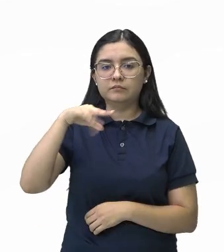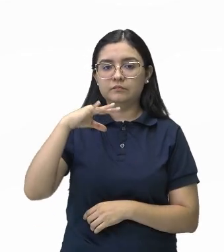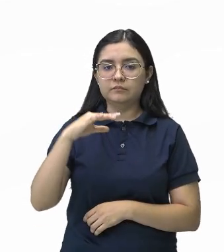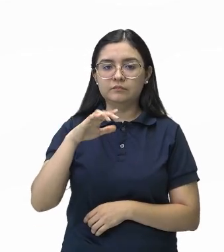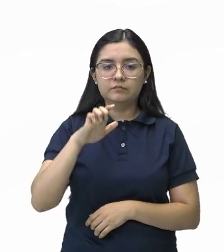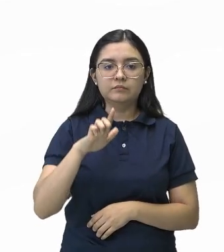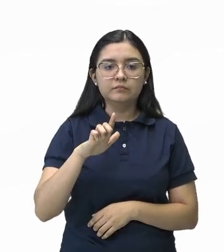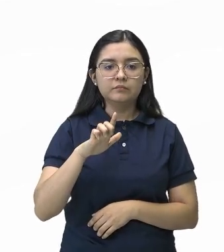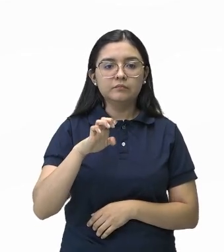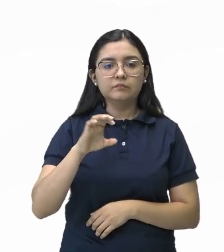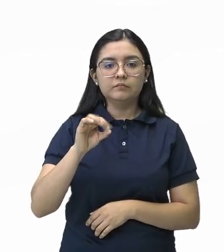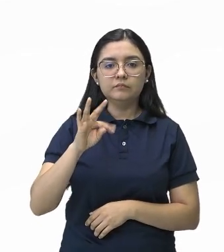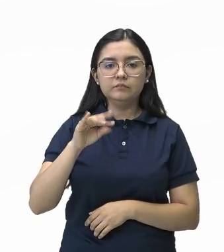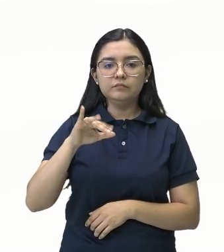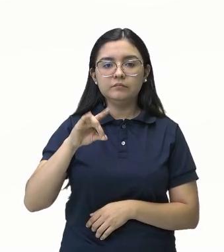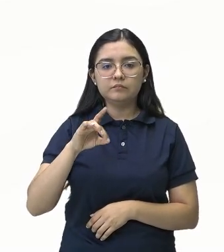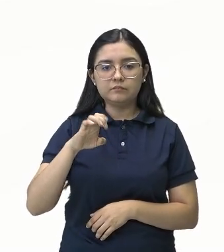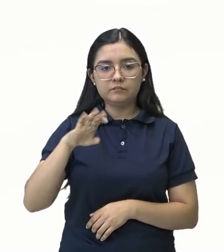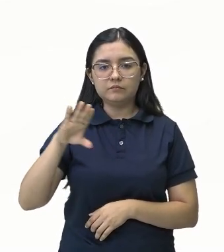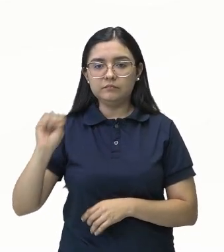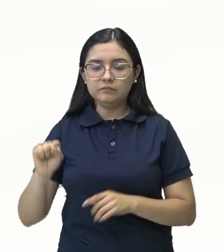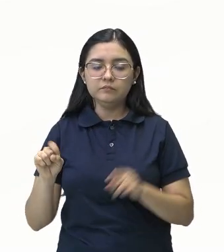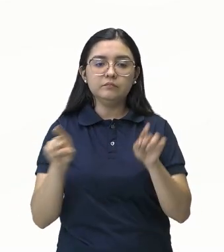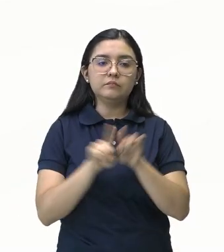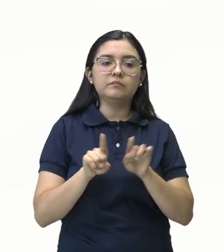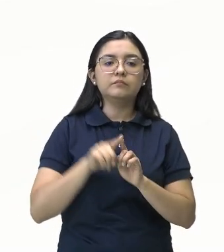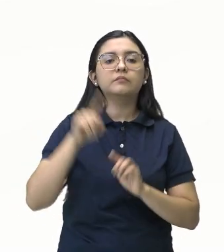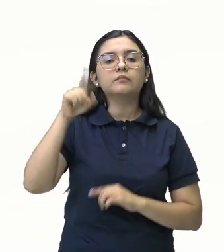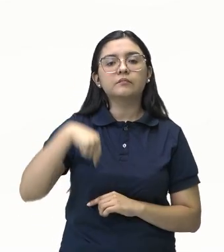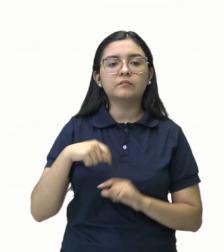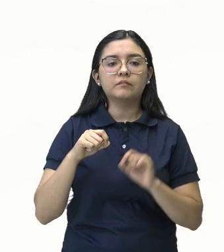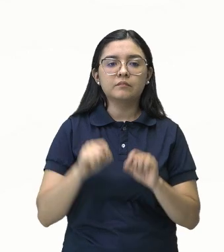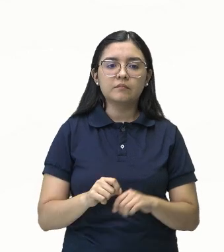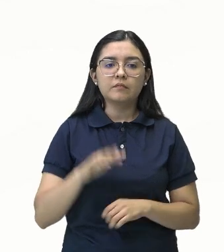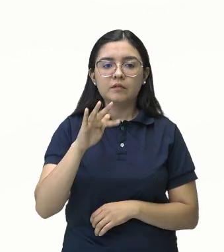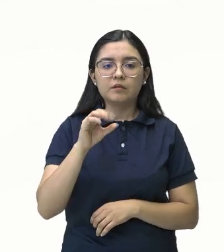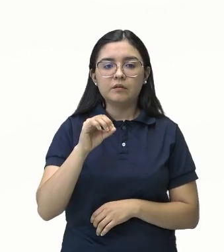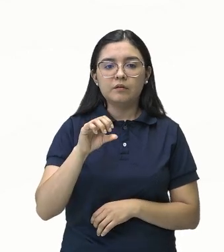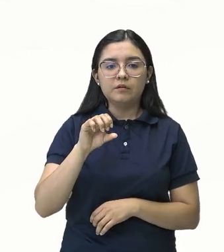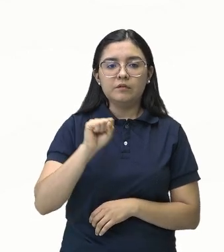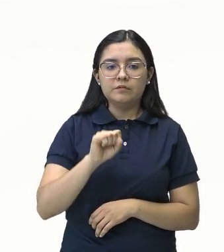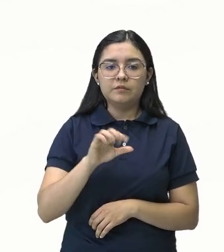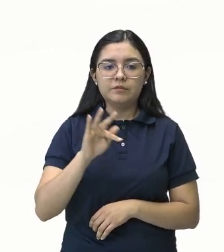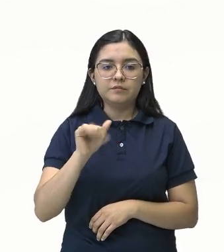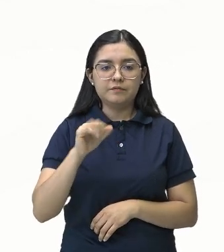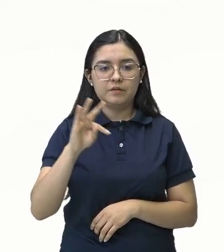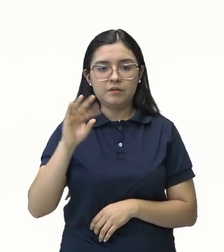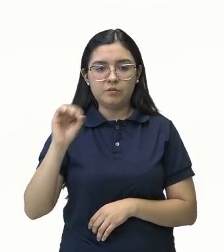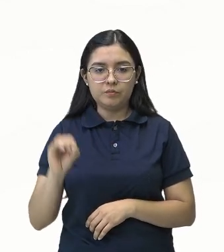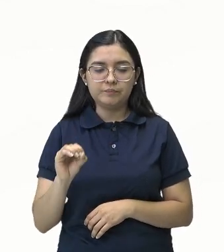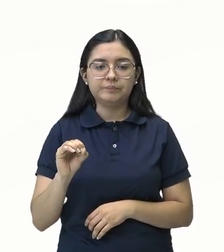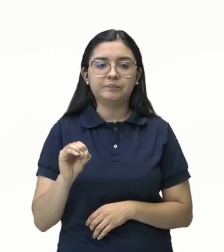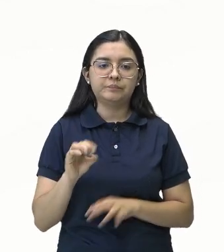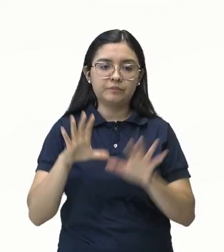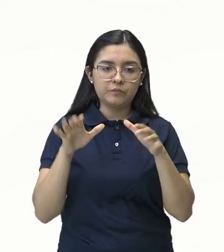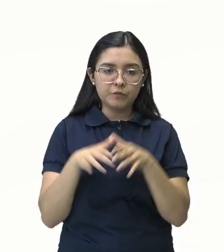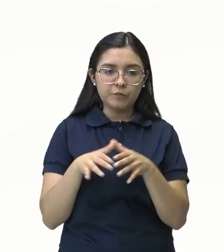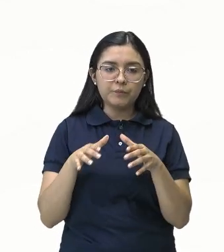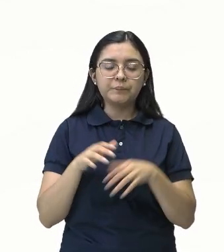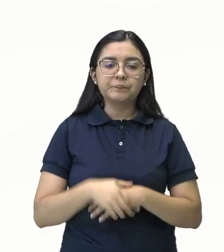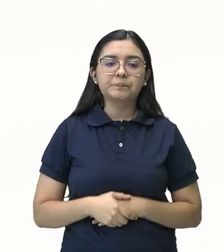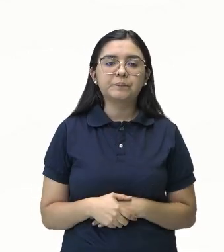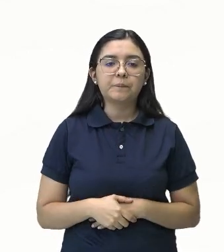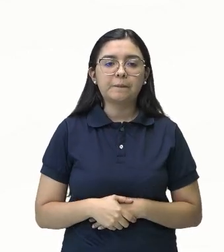que são unidades formadas por fosfato, né, um grupo